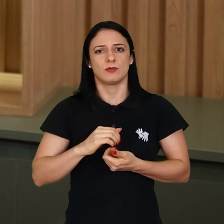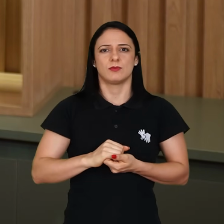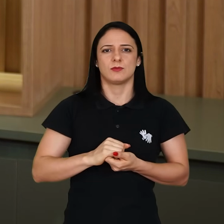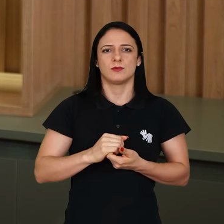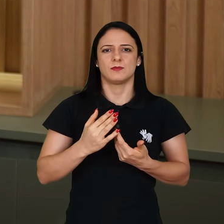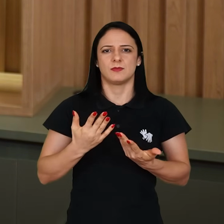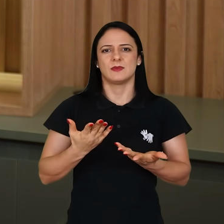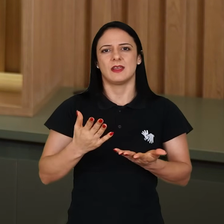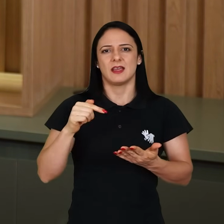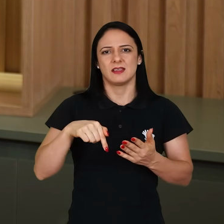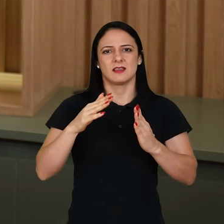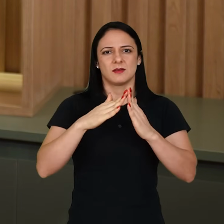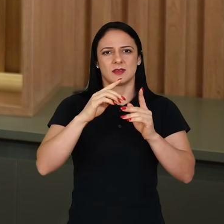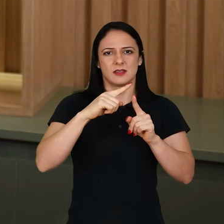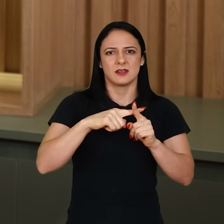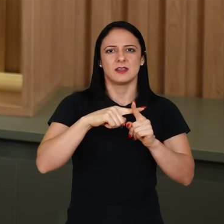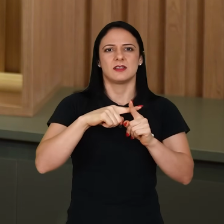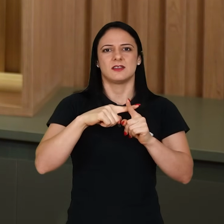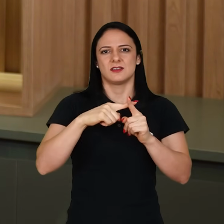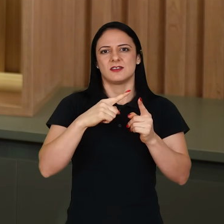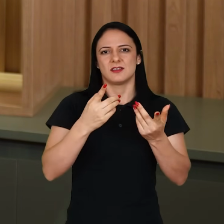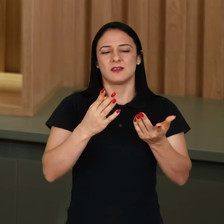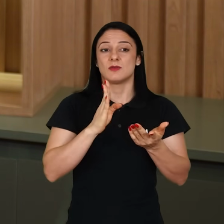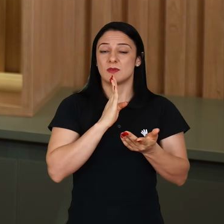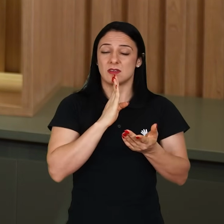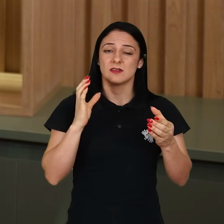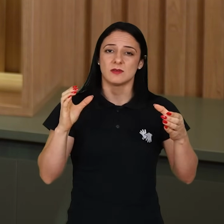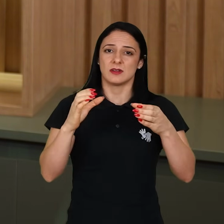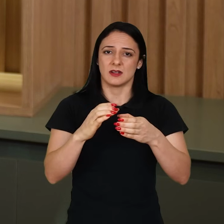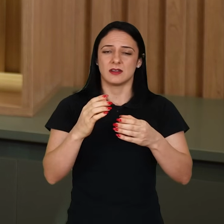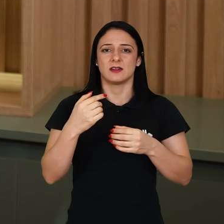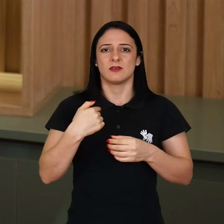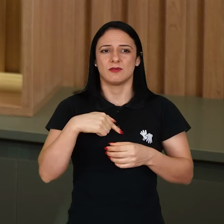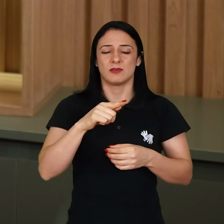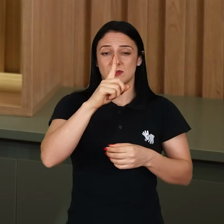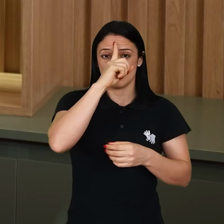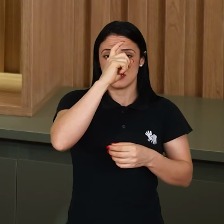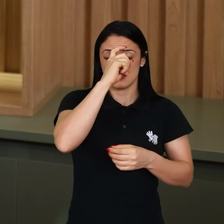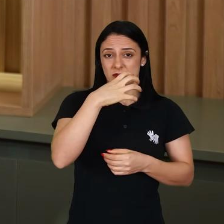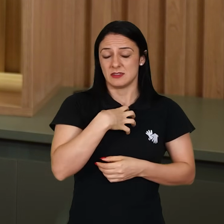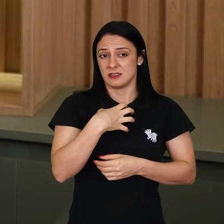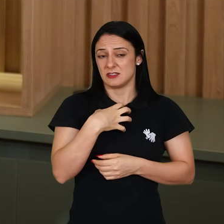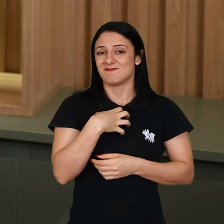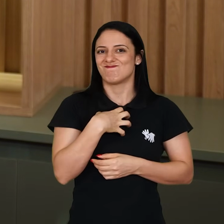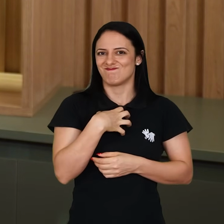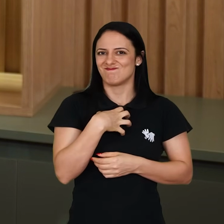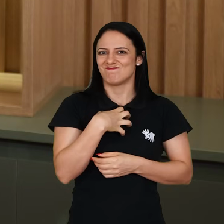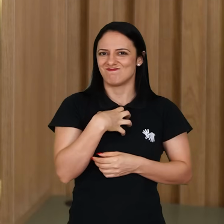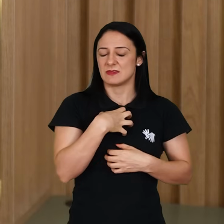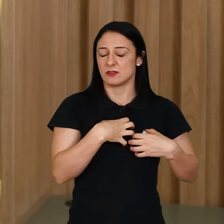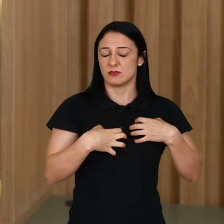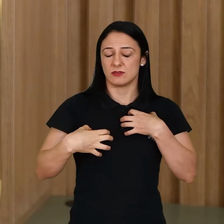evidentemente, por sermos uma paróquia pequena, reconheci quem eram eles, e eu saí do hospital ali muito, muito